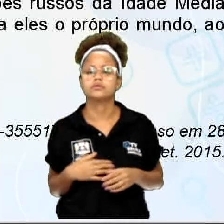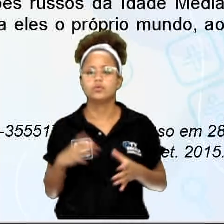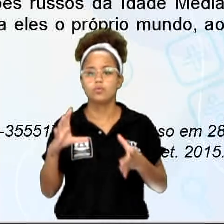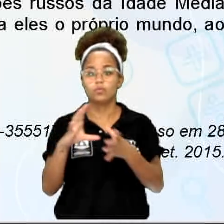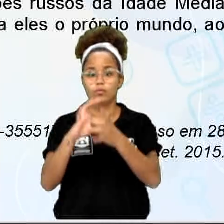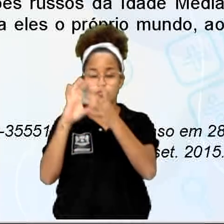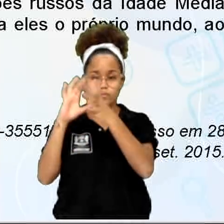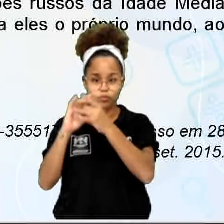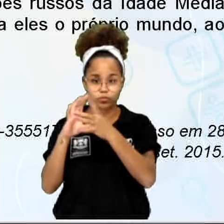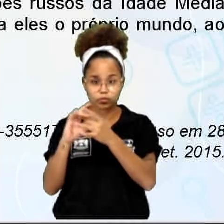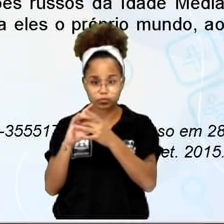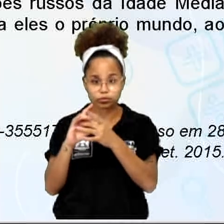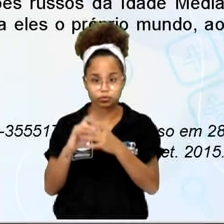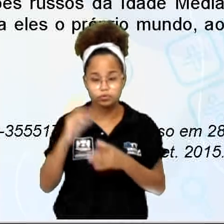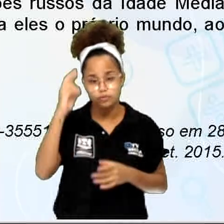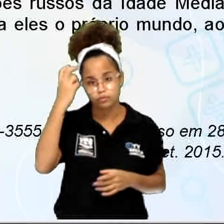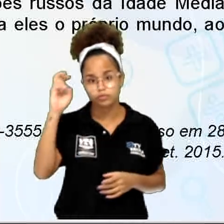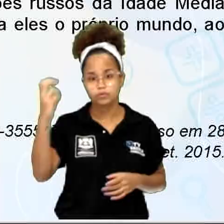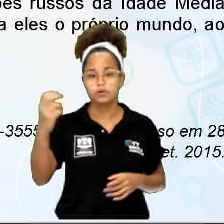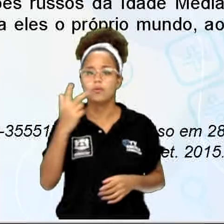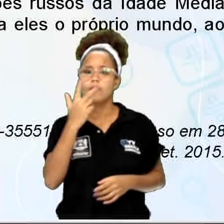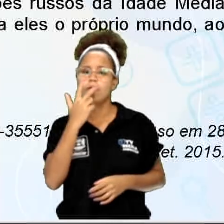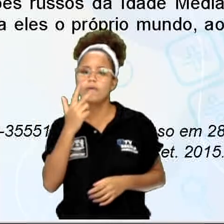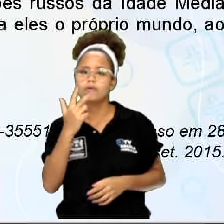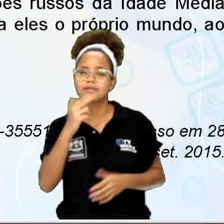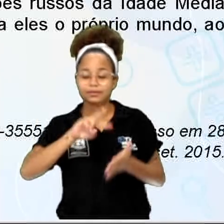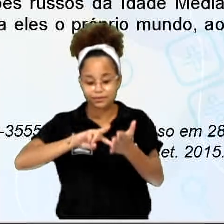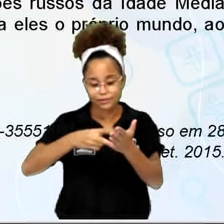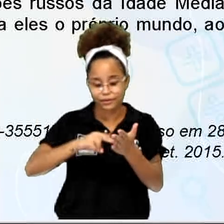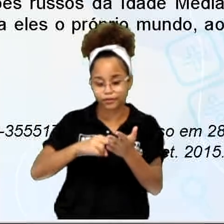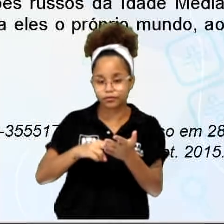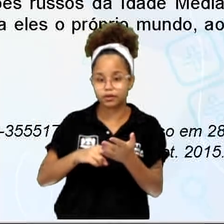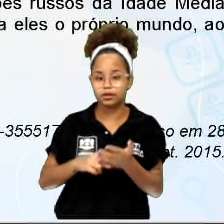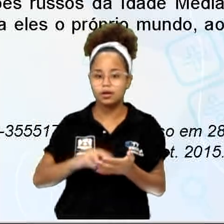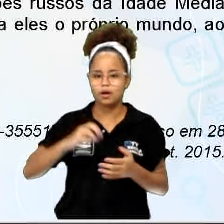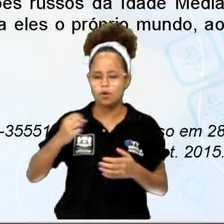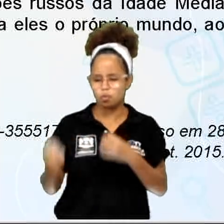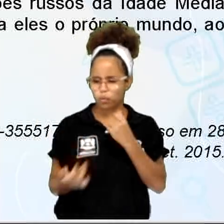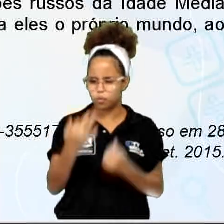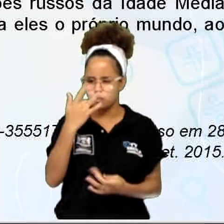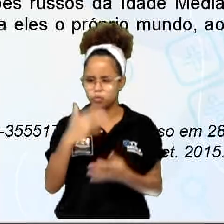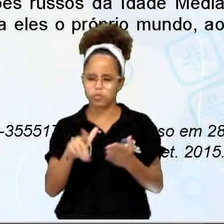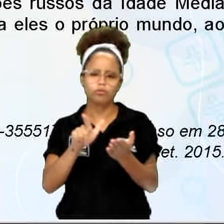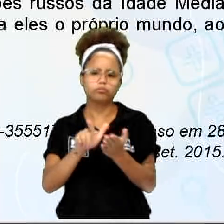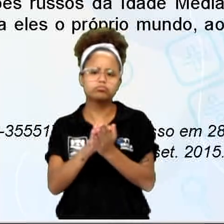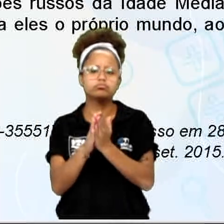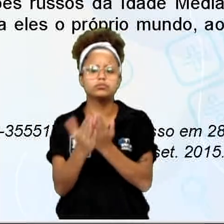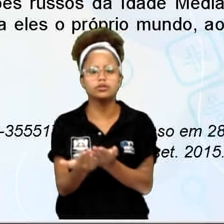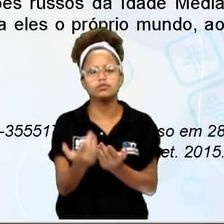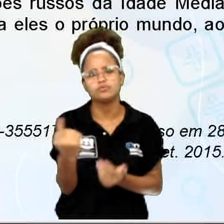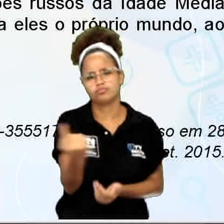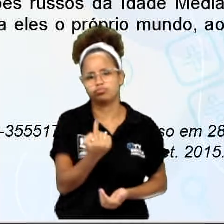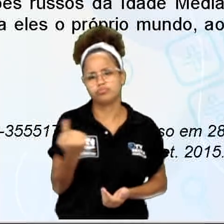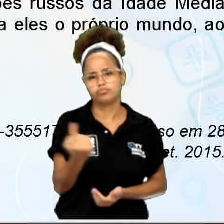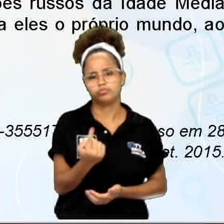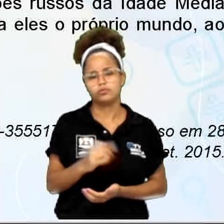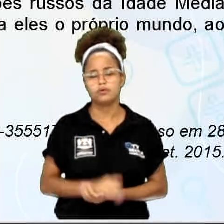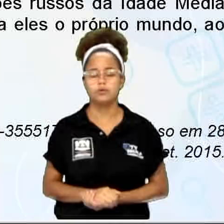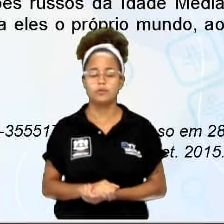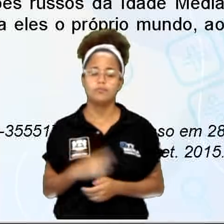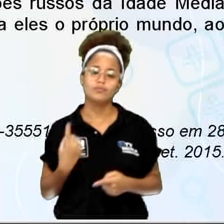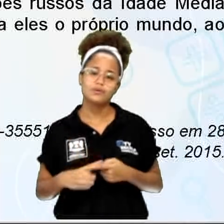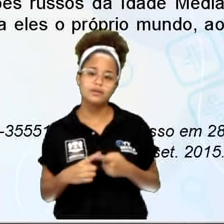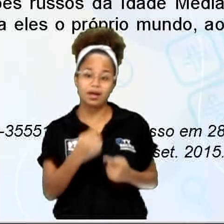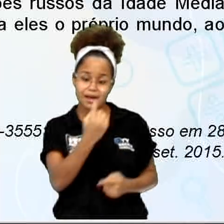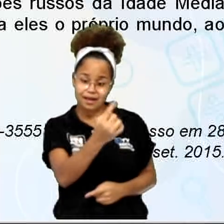equivale a queimar um livro único sobre a natureza. Afinal, cada povo tem um modo único de ver a